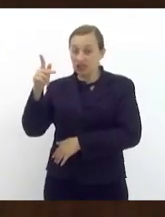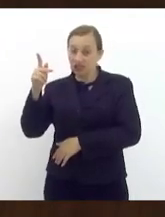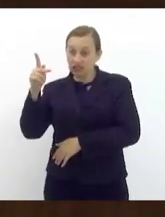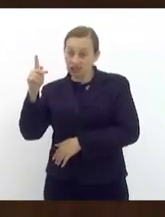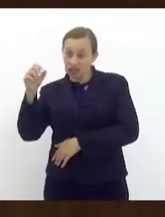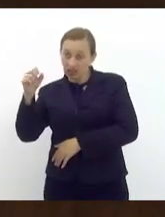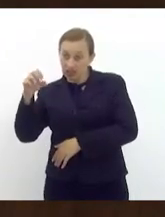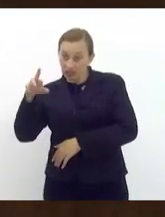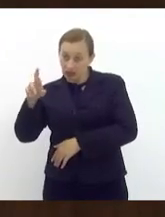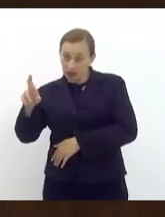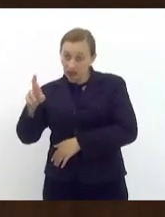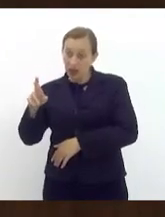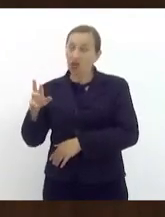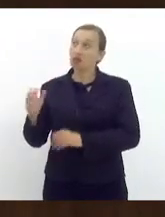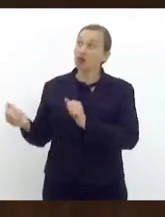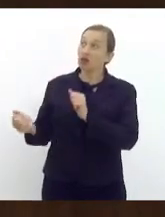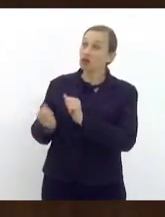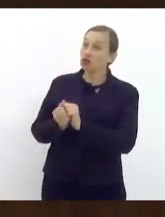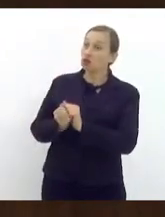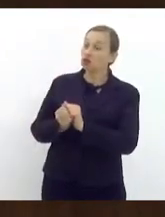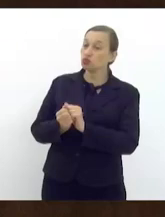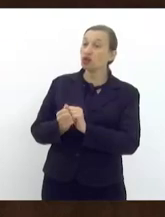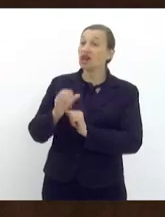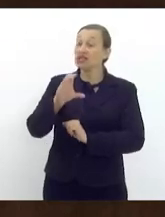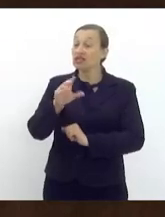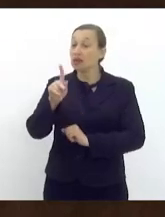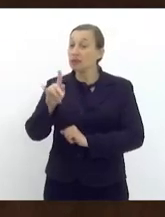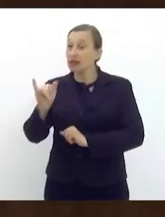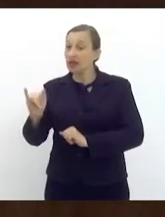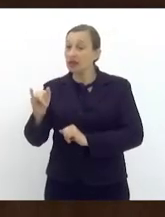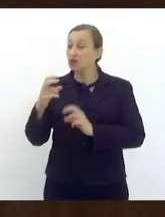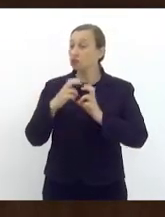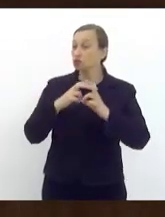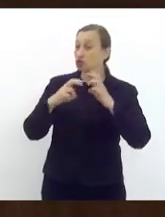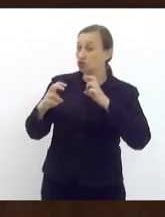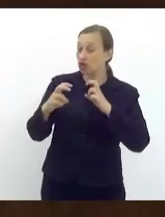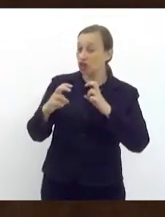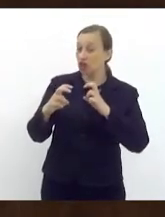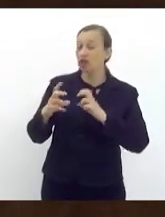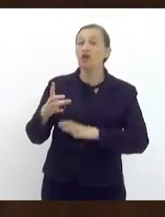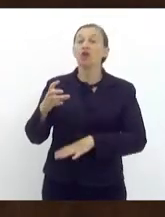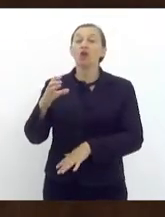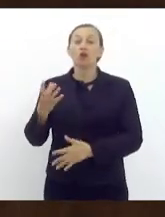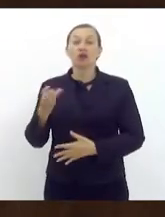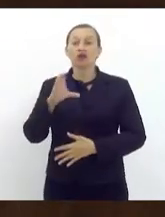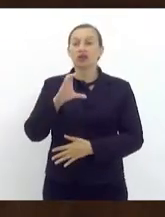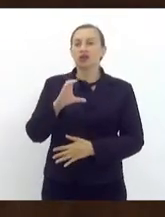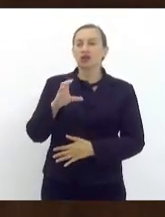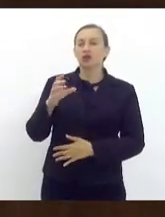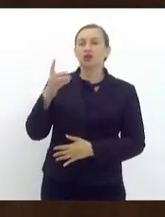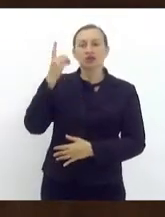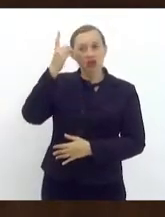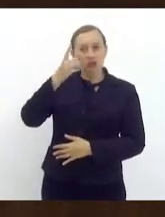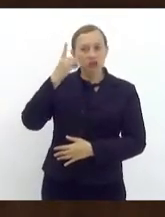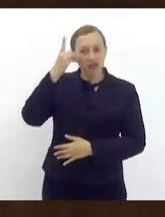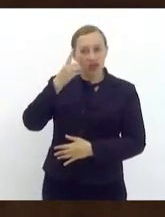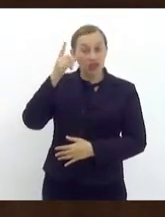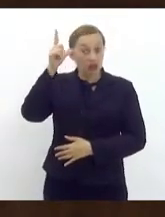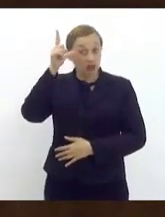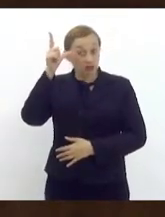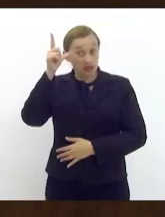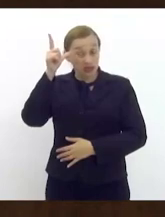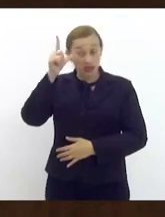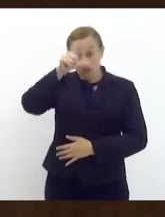deputada Lucinha, deputada Marta Rocha, deputado Luiz Paulo, o ex-deputado Valdeque Cardeiro e a ex-deputada